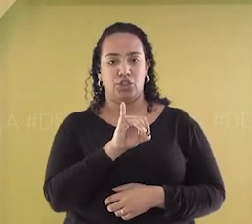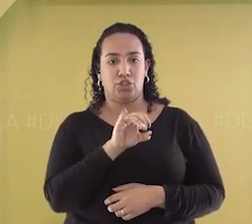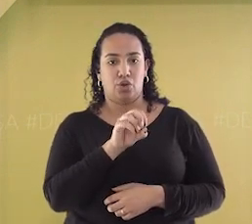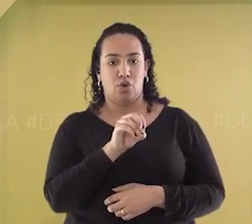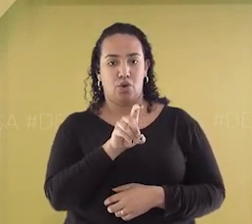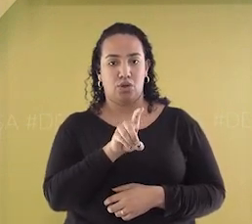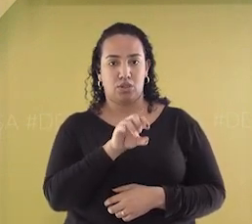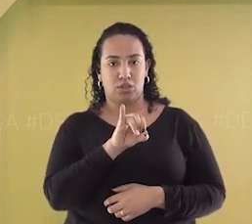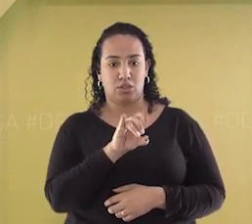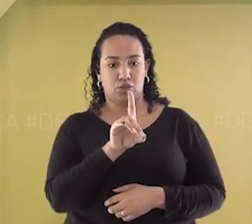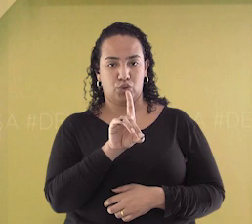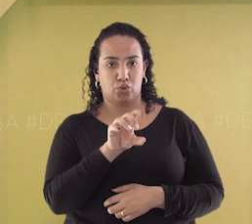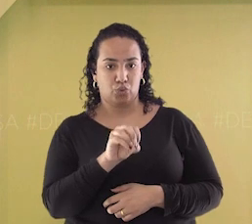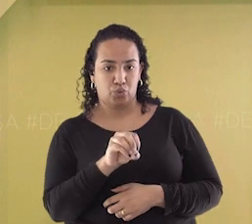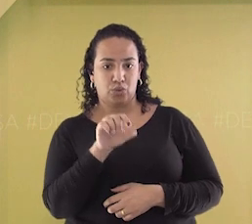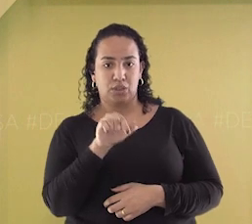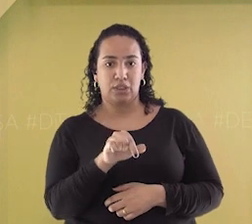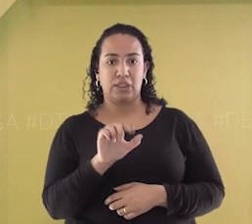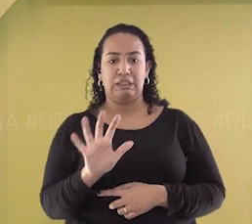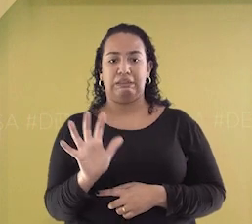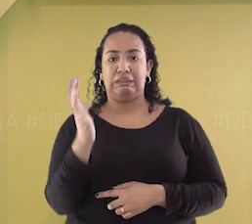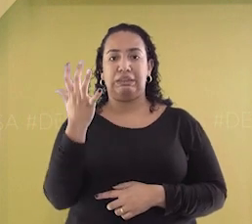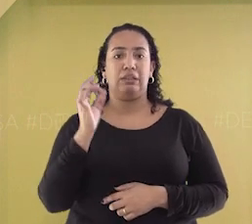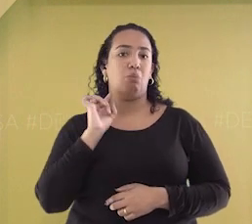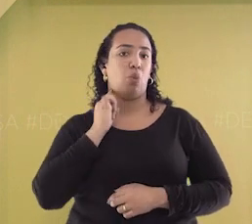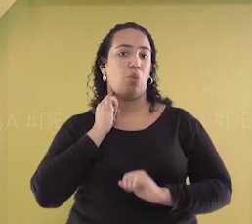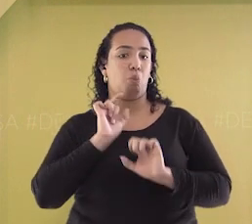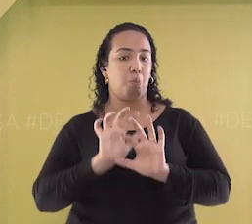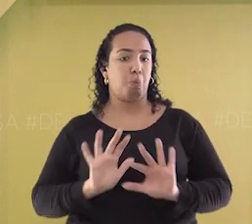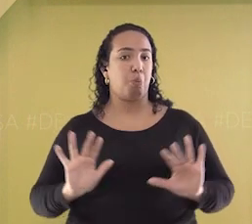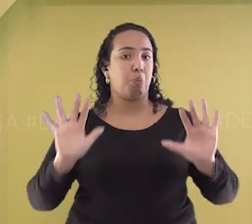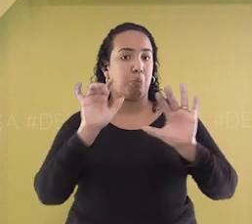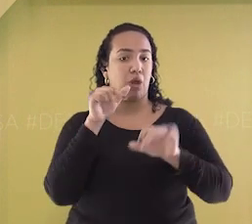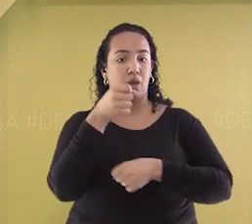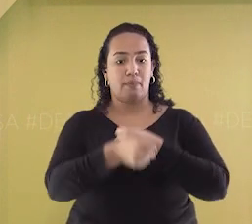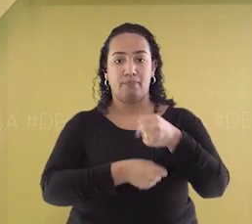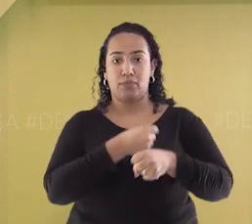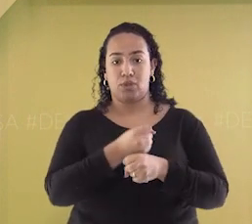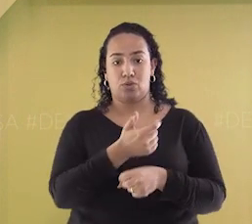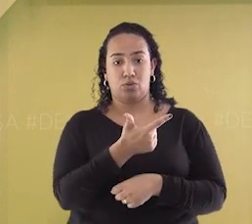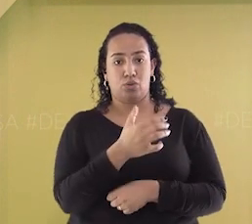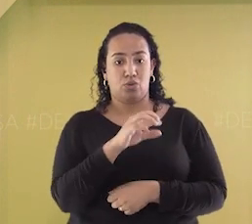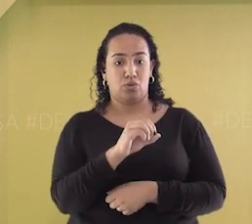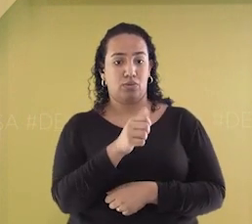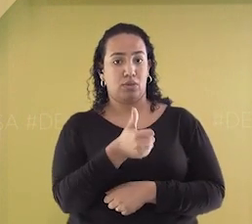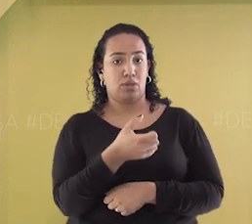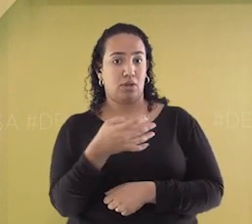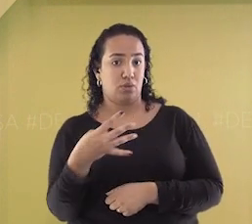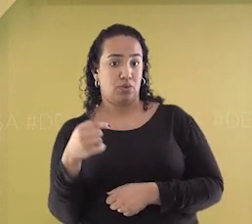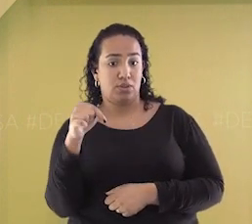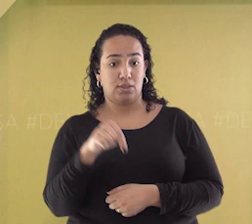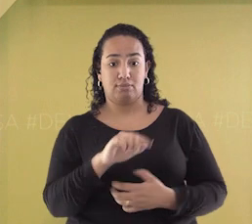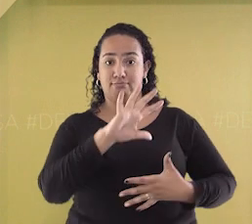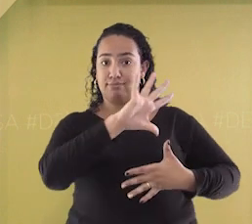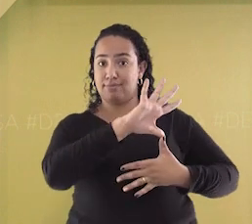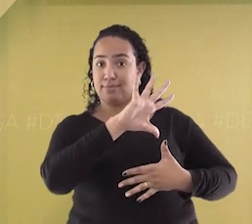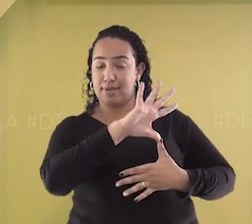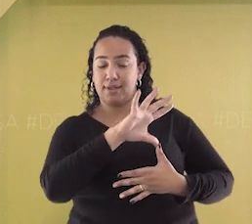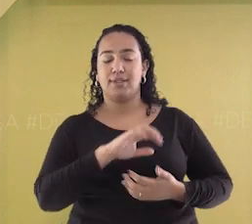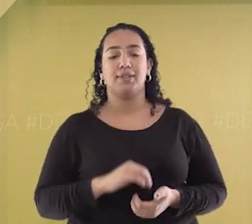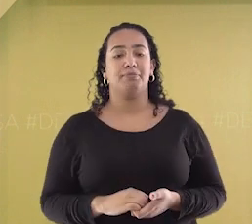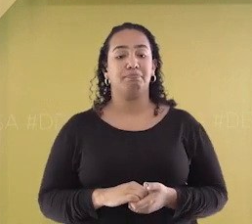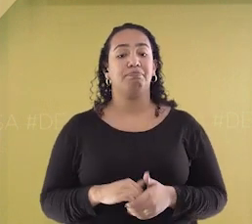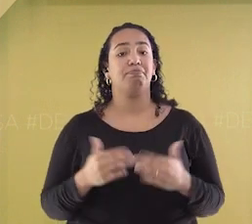composto químico poluente, no ano de 2014, em todo o continente americano. Esse